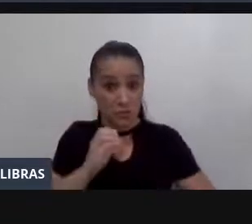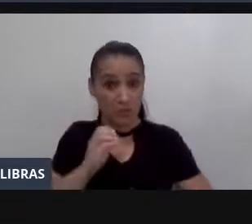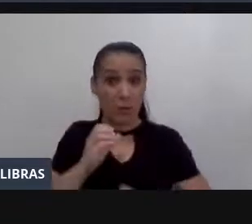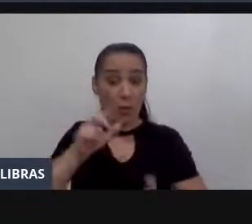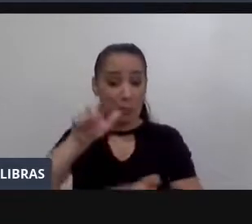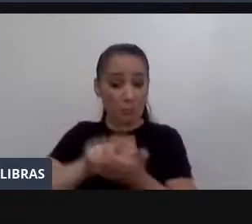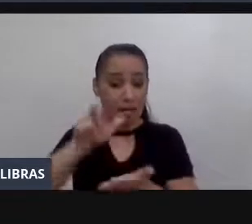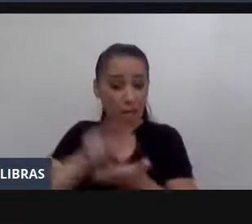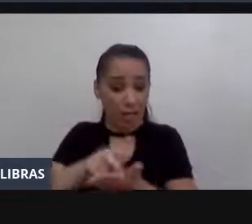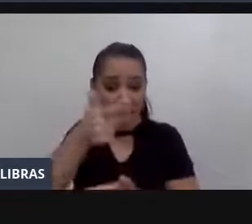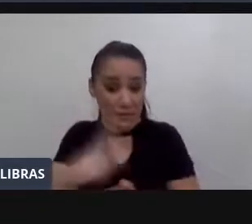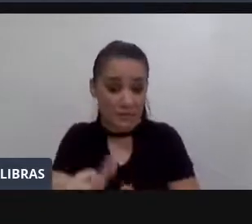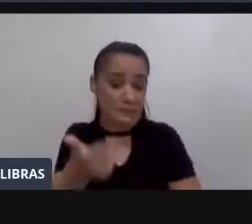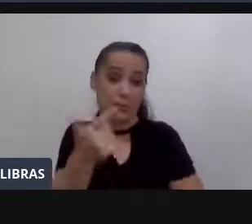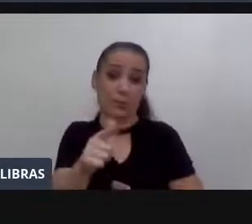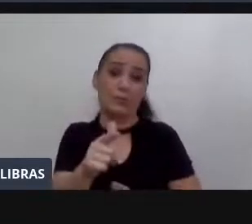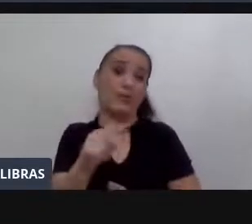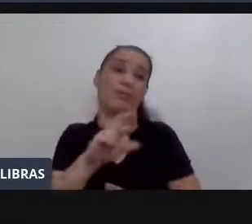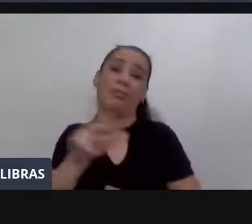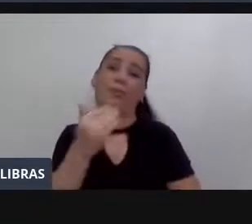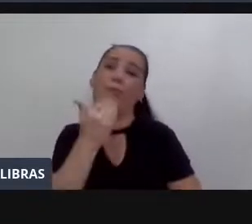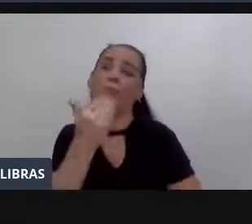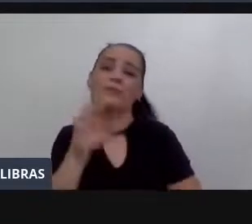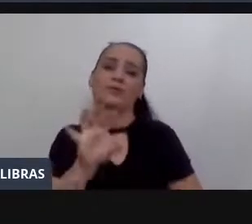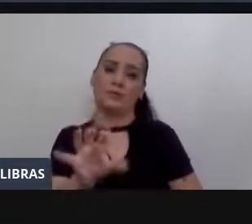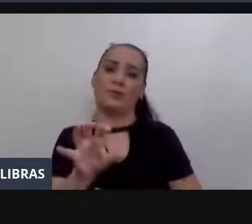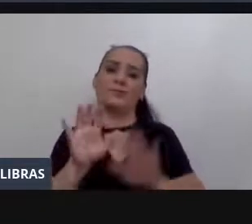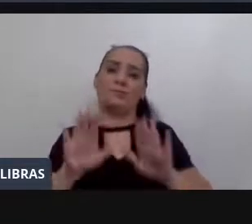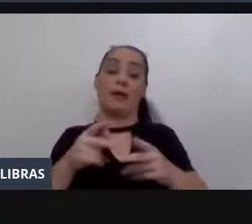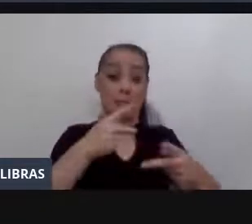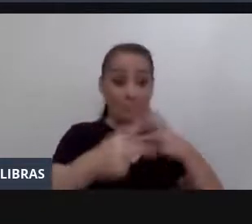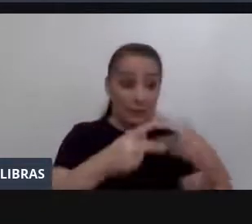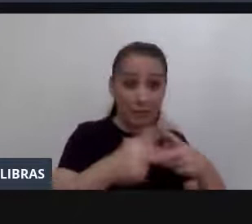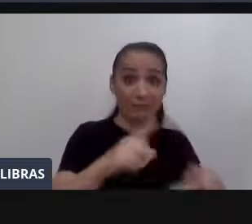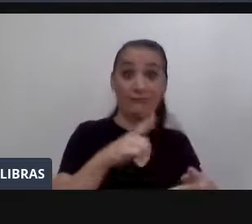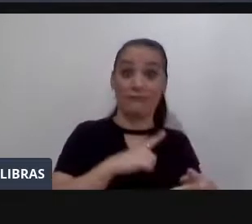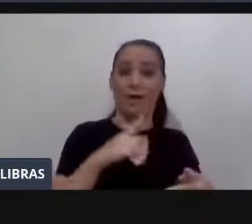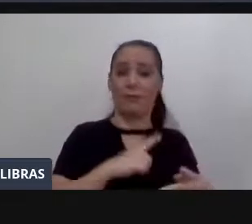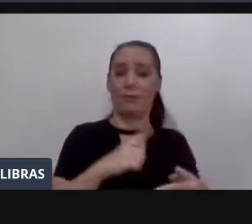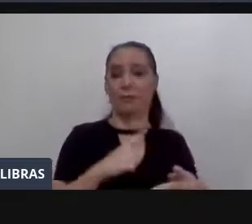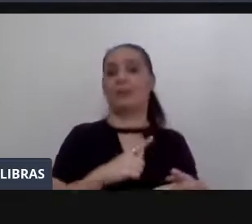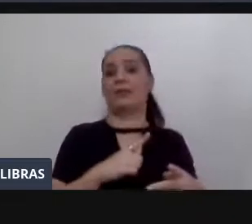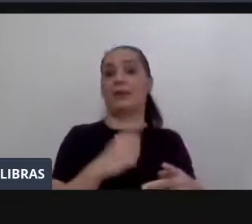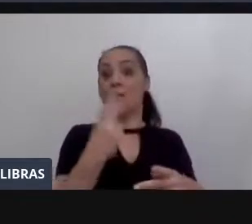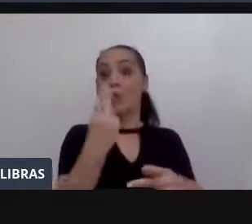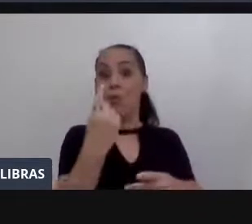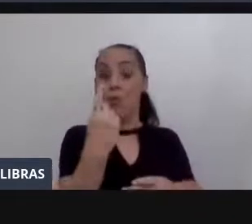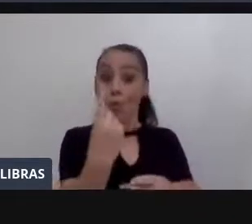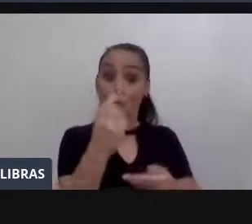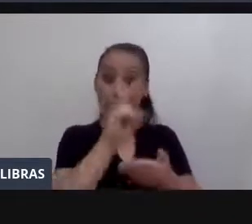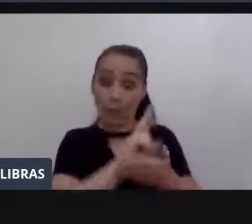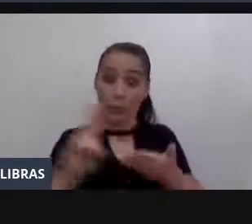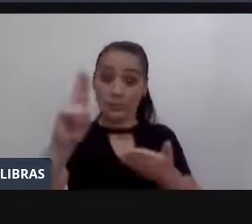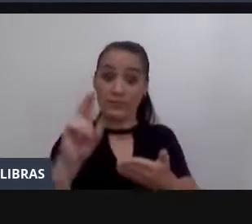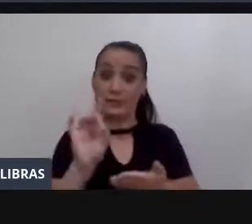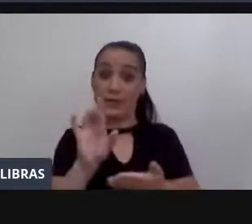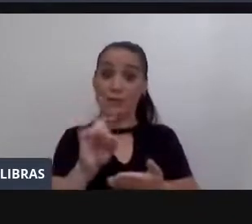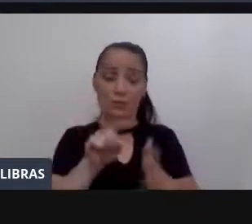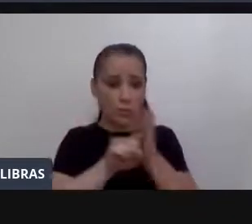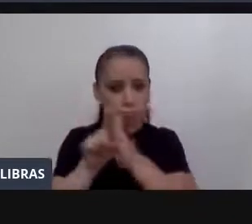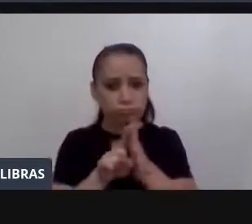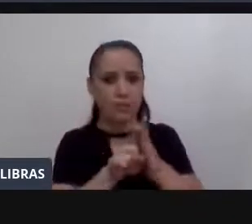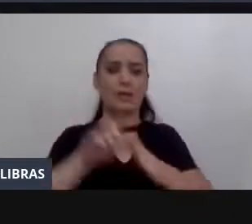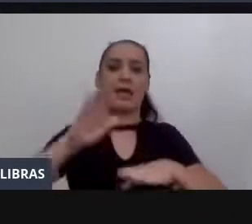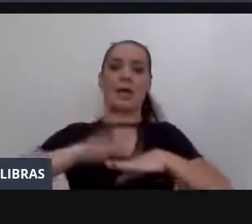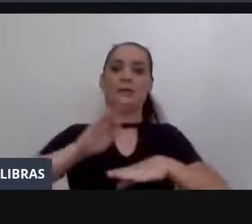pela plataforma, que está demorando 25 anos para ter o processo analisado, porque só tem uma universidade, e o outro é através do revalida, que não está sendo cumprida a